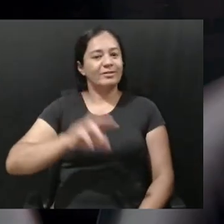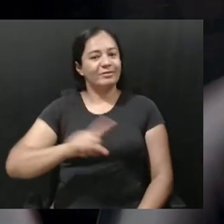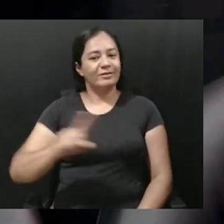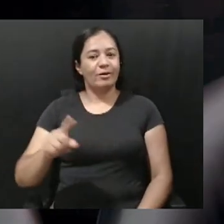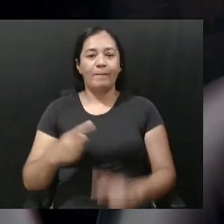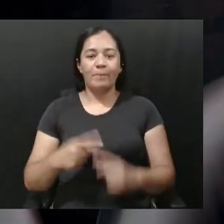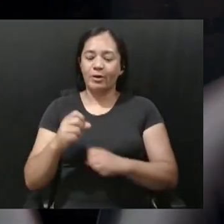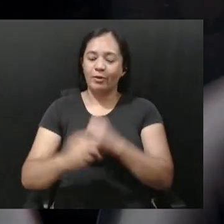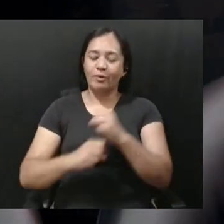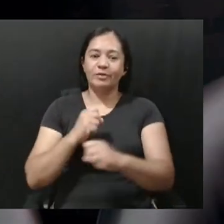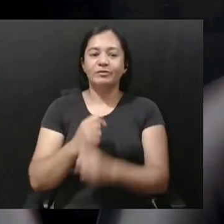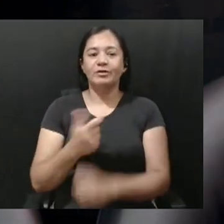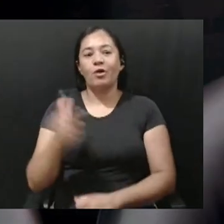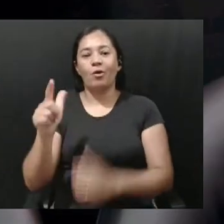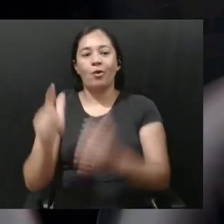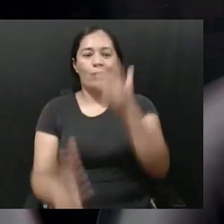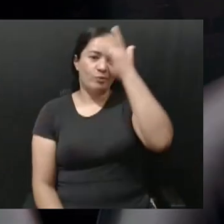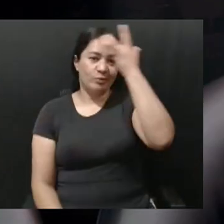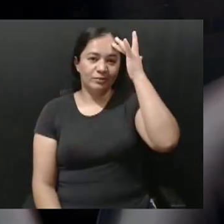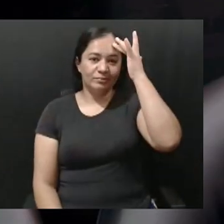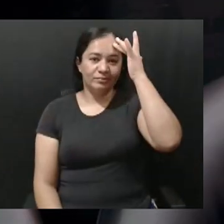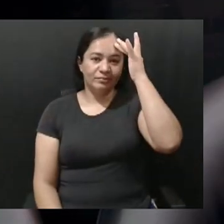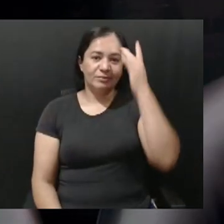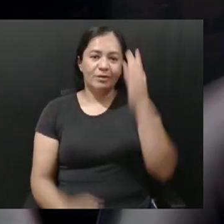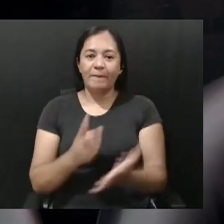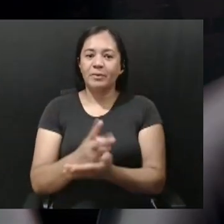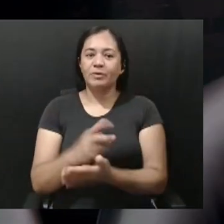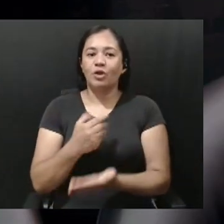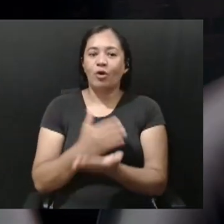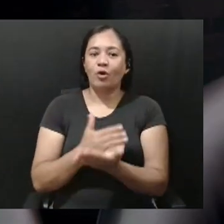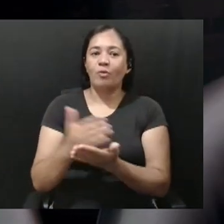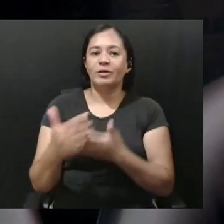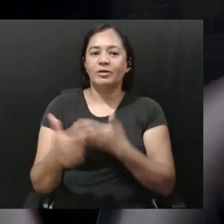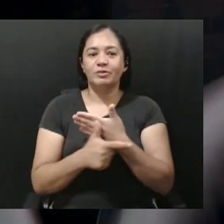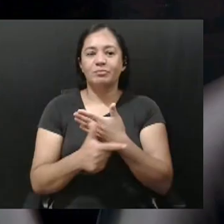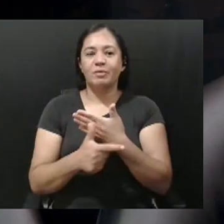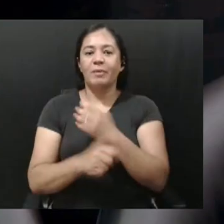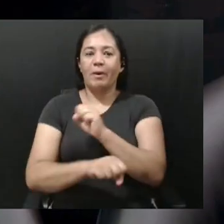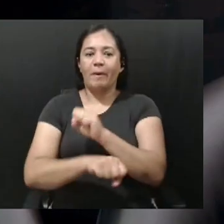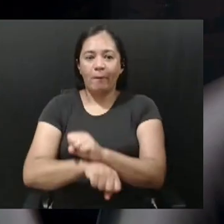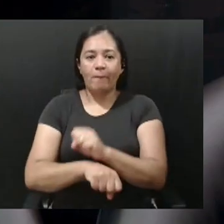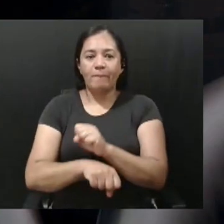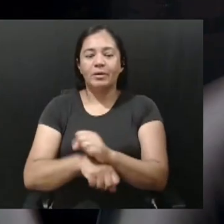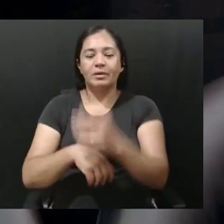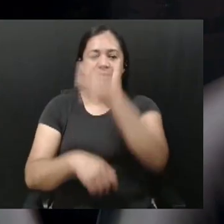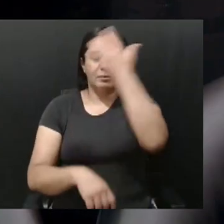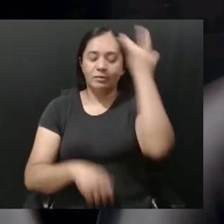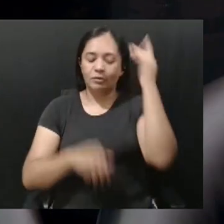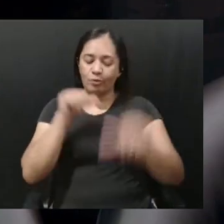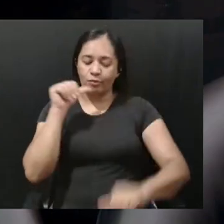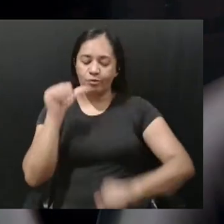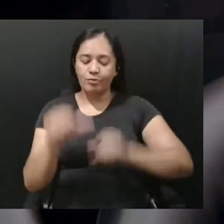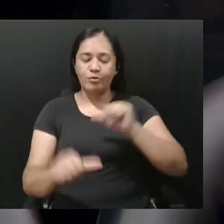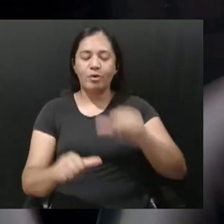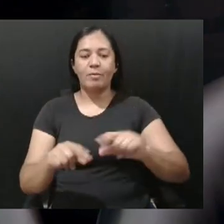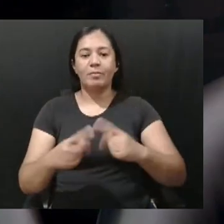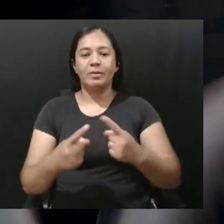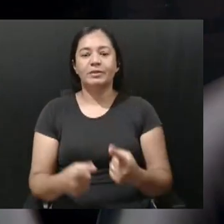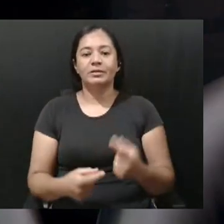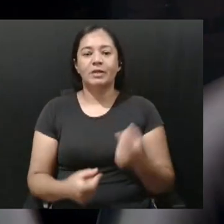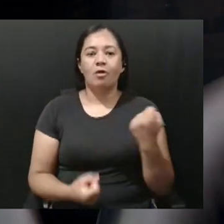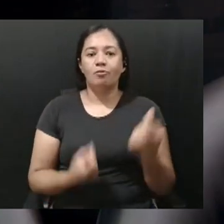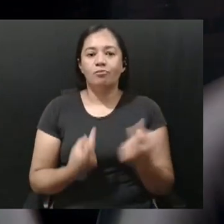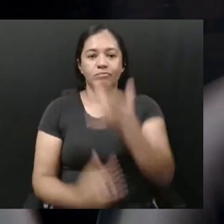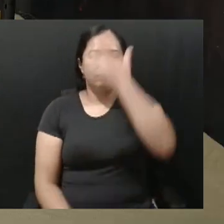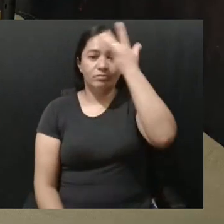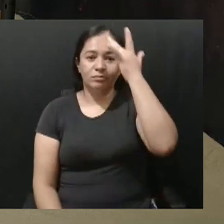outras pessoas, por mais que a gente comece falando sobre papéis congelados, né? As pessoas mudam, né? E, infelizmente, talvez algumas dessas pessoas não estarão no